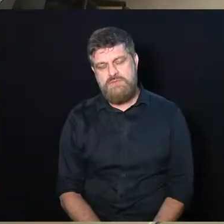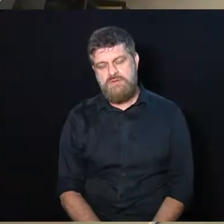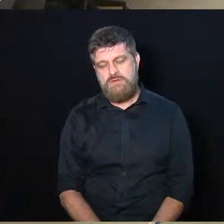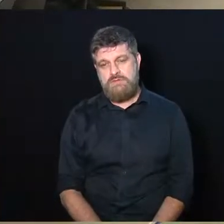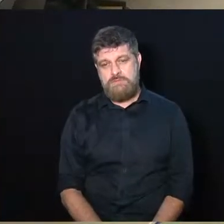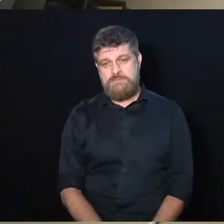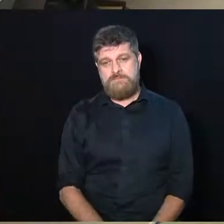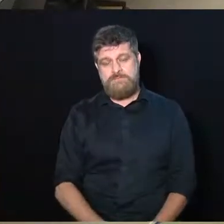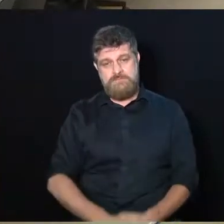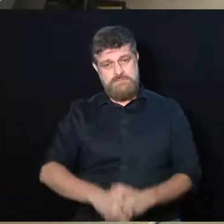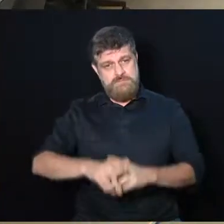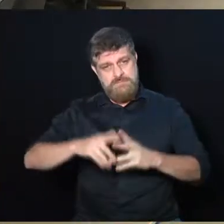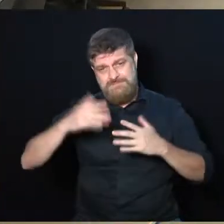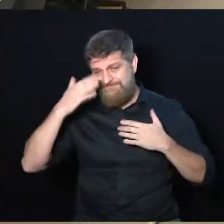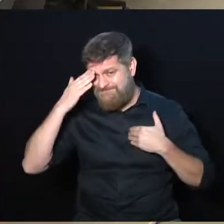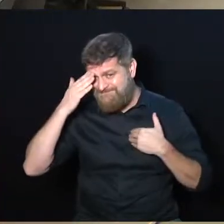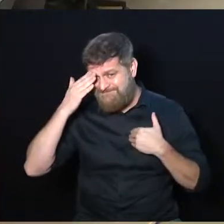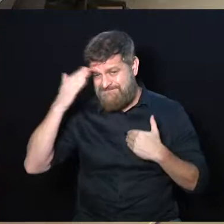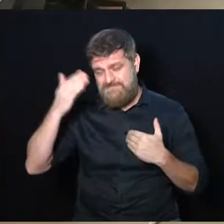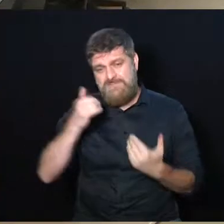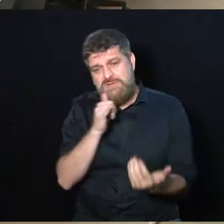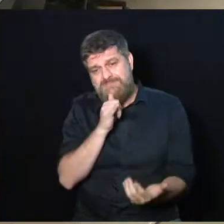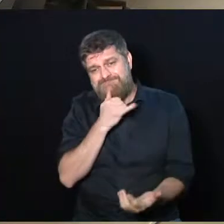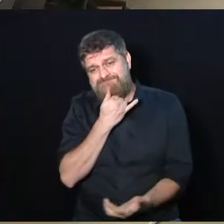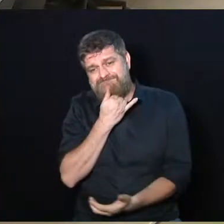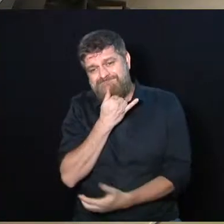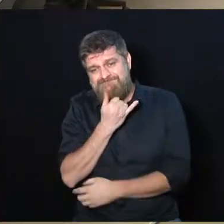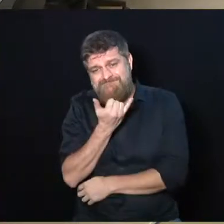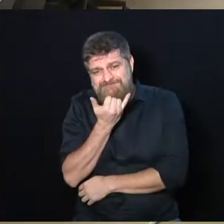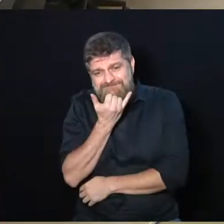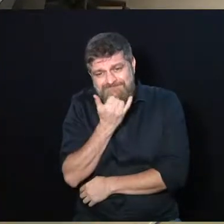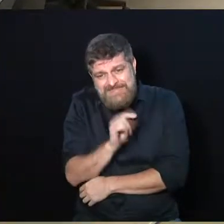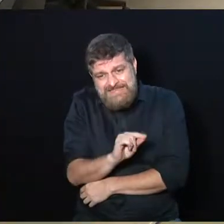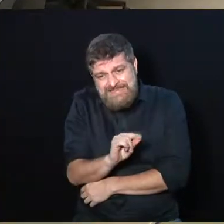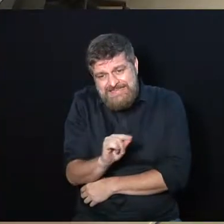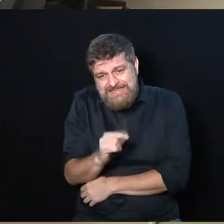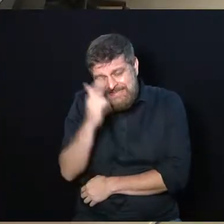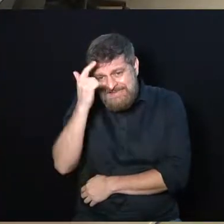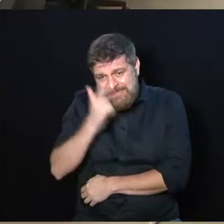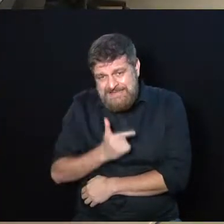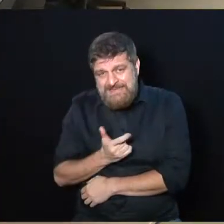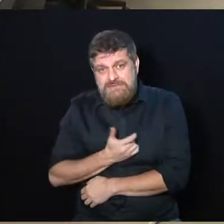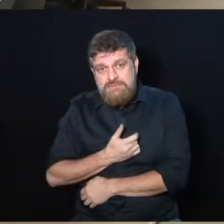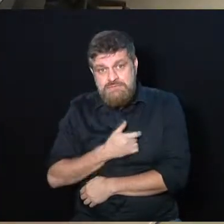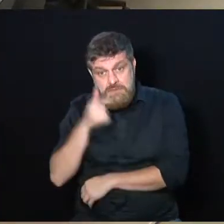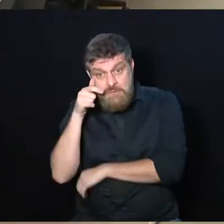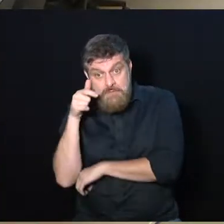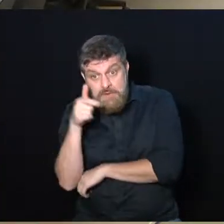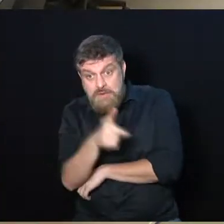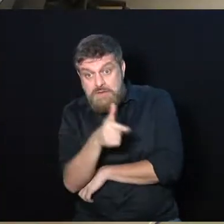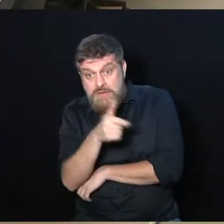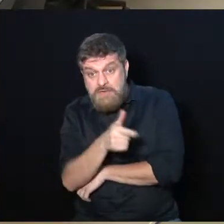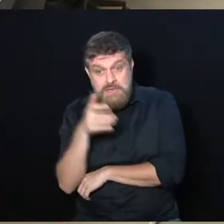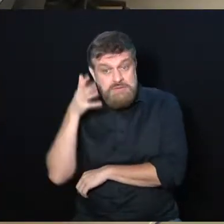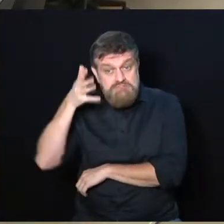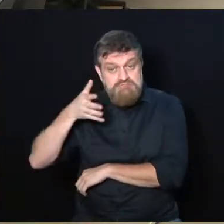Agradecer aí, infelizmente, Mário, olha, eu tentei da melhor maneira possível, isso é um assunto que me interessa muito,